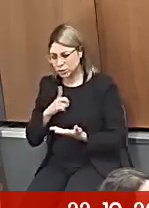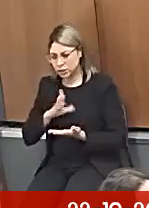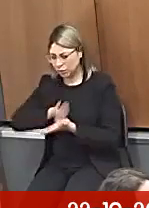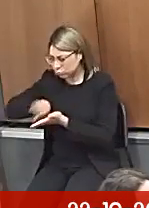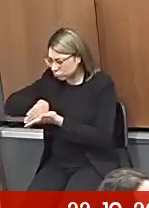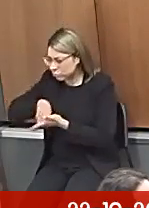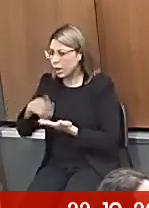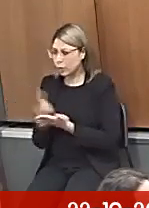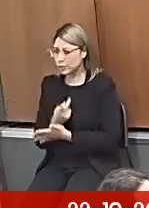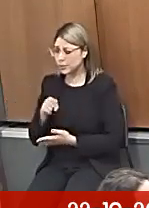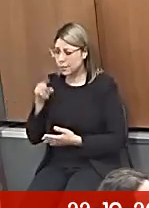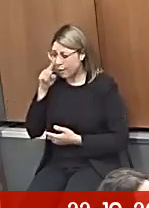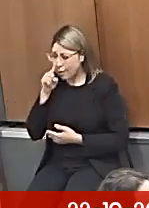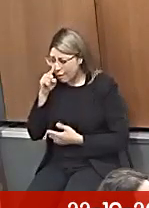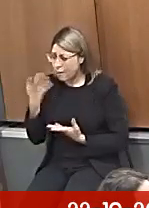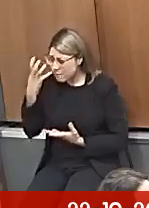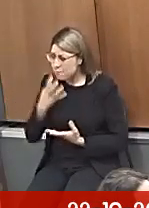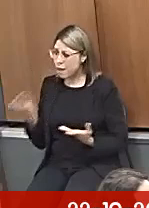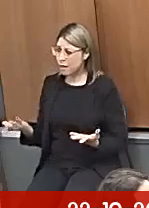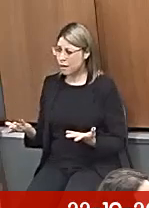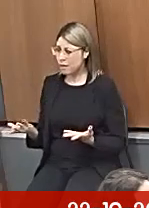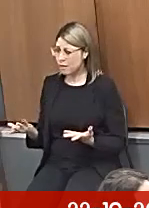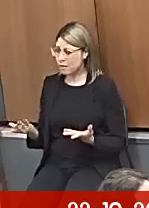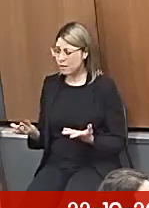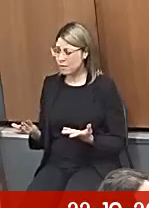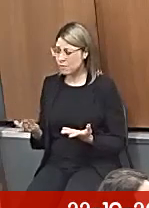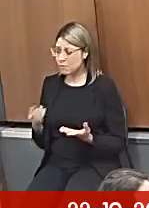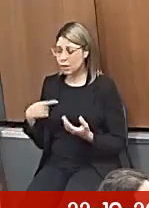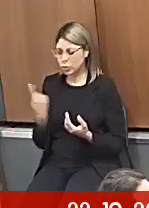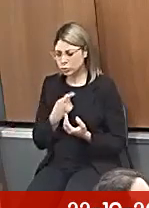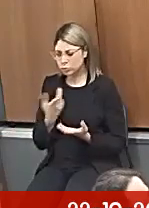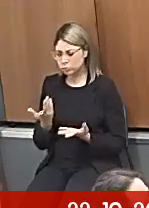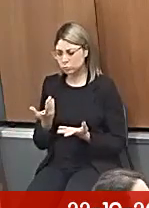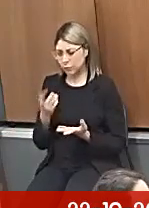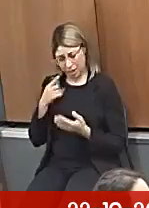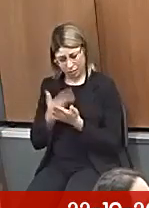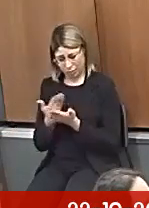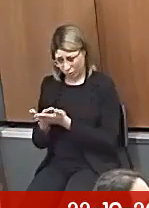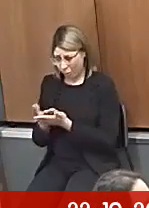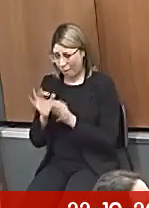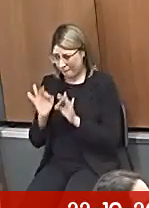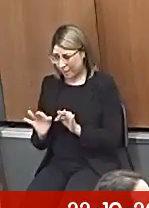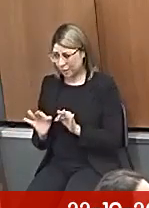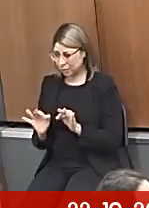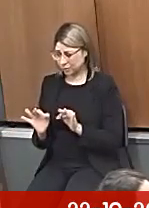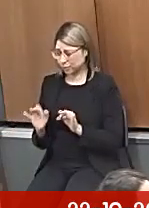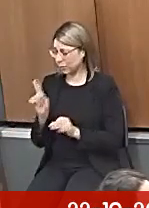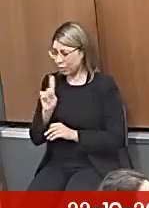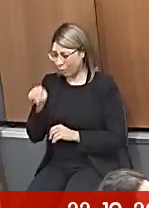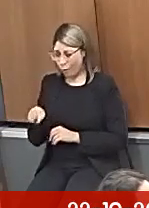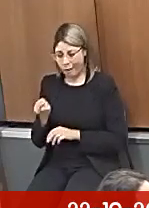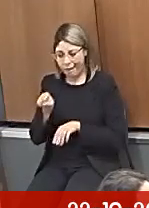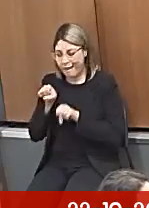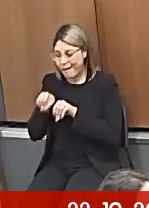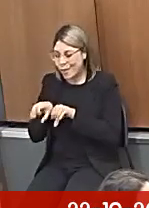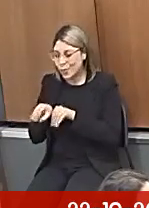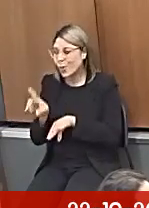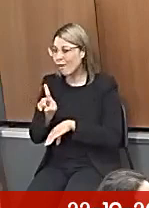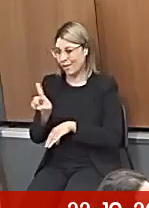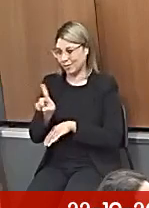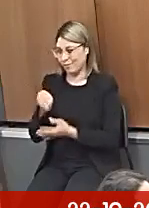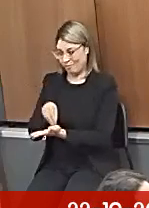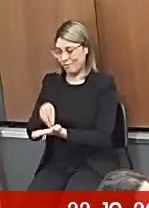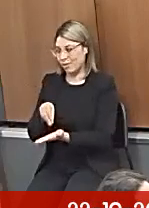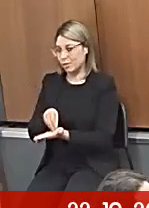excludentes, e isso é grave. É grave. Nós estamos criando, as escolas não estão sendo um meio de educação,